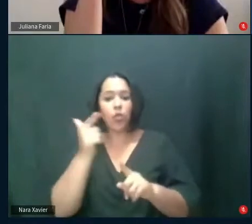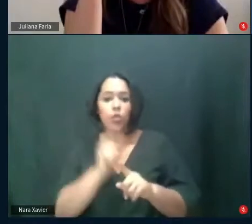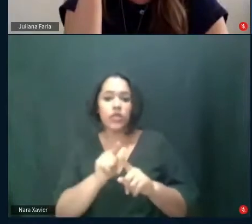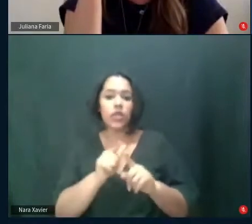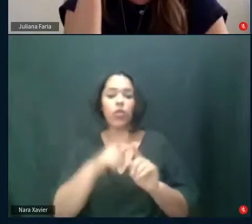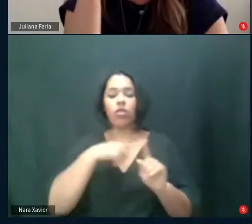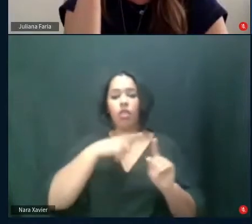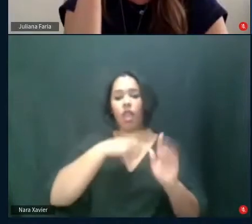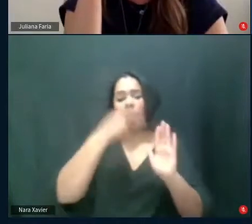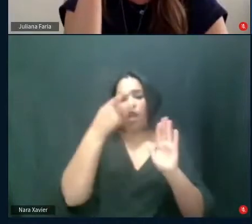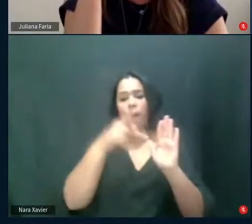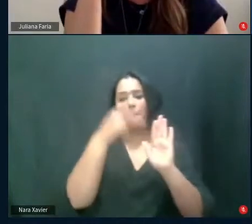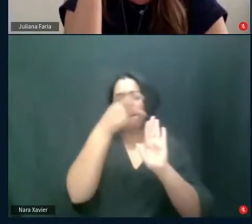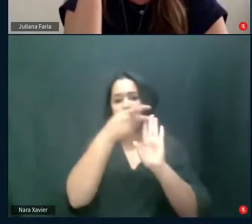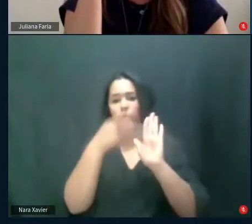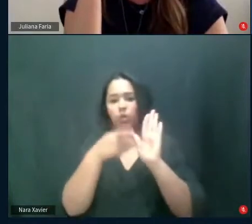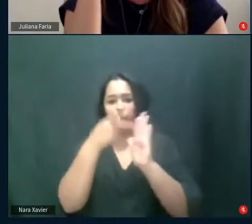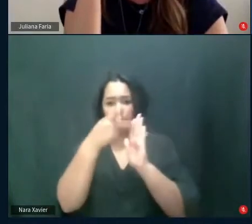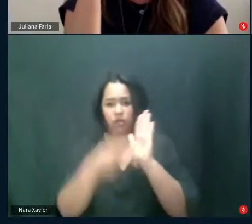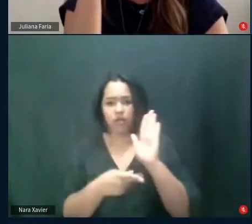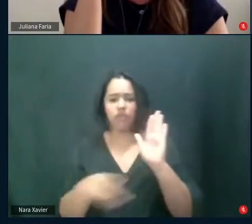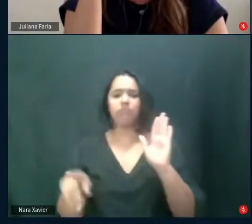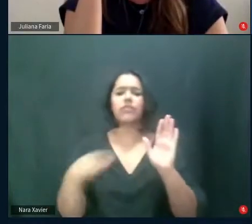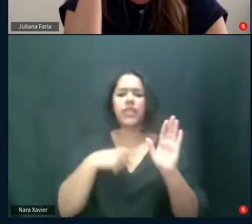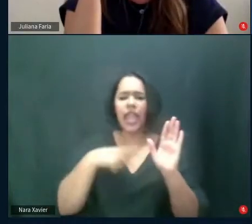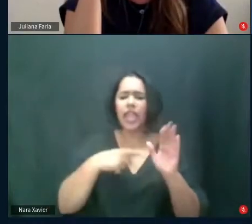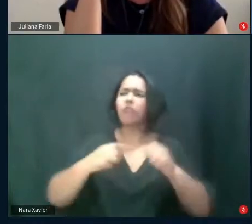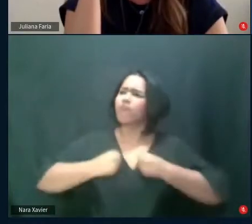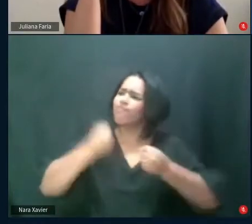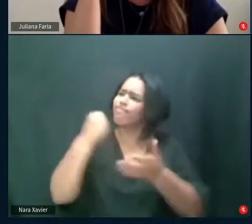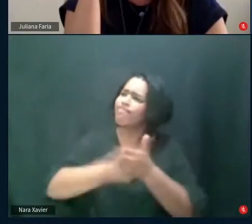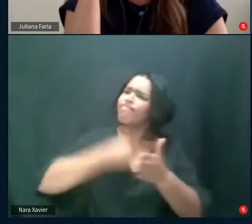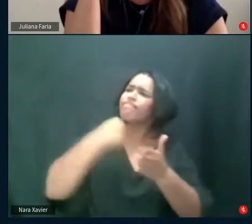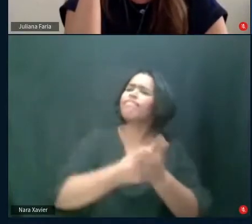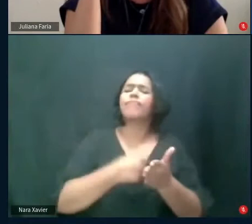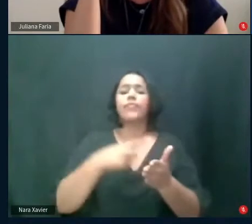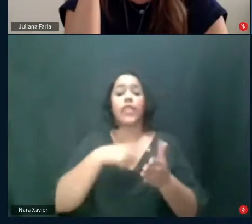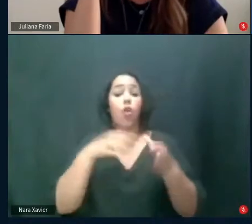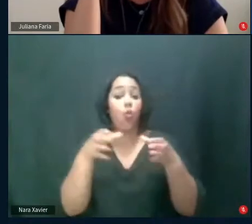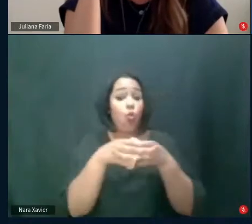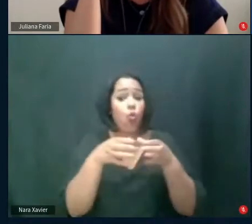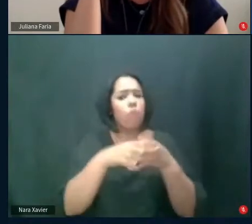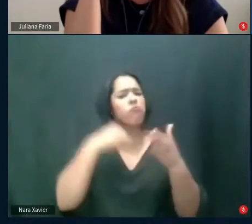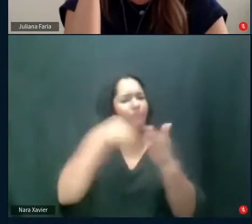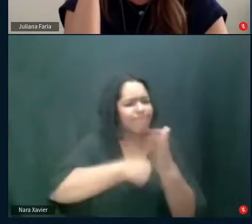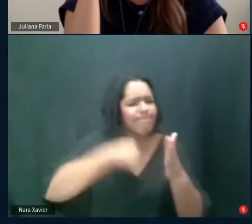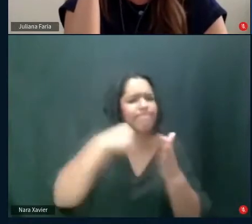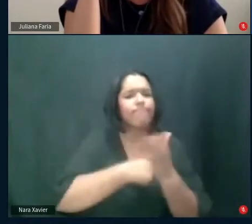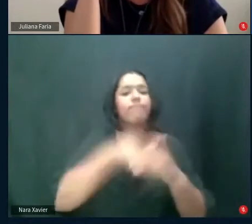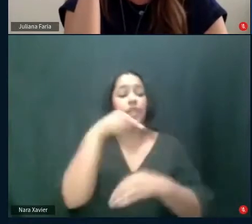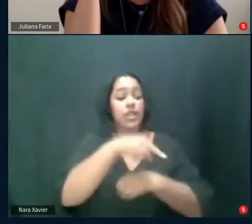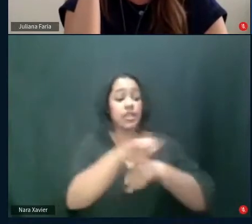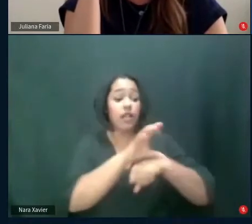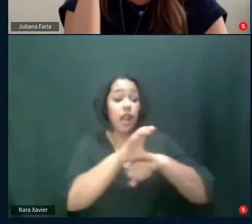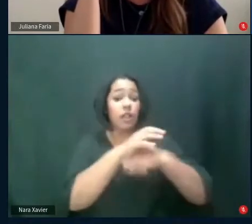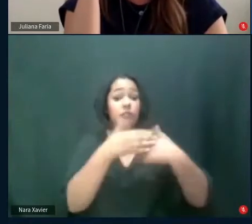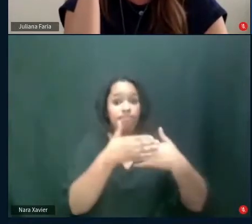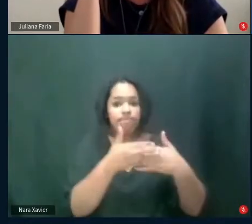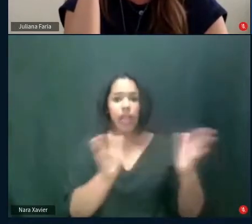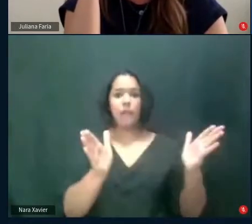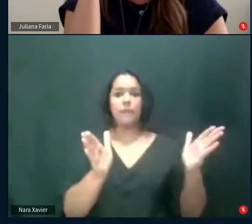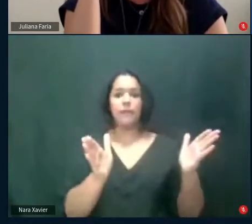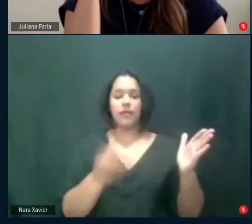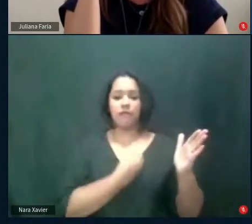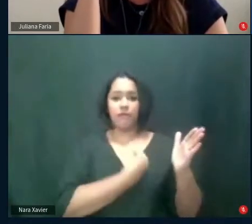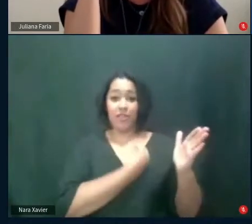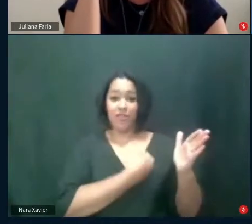portaria, nós tínhamos lutado, nós fizemos denúncia, nós fomos atrás. Então foi um grupo que lutou para que esse CAES permanecesse vivo.